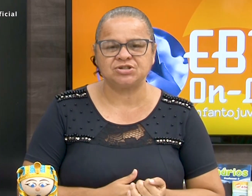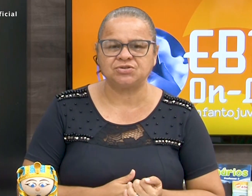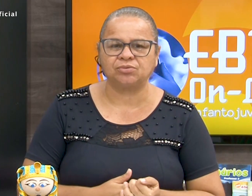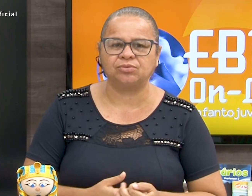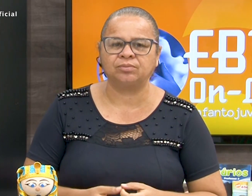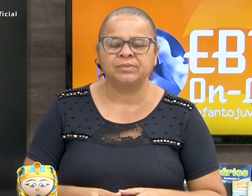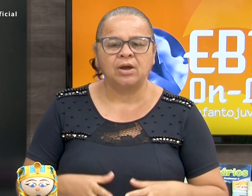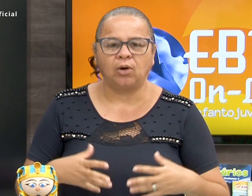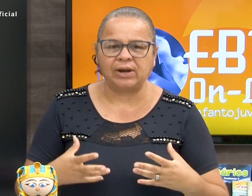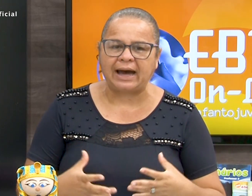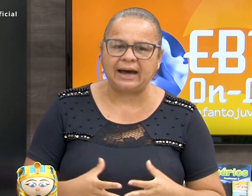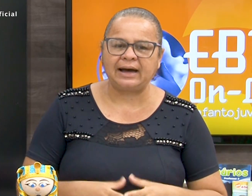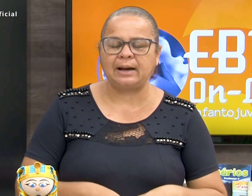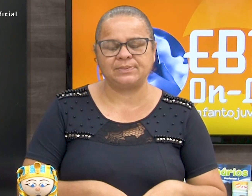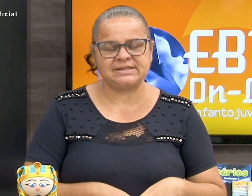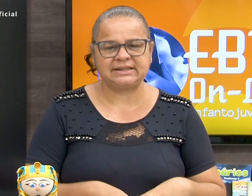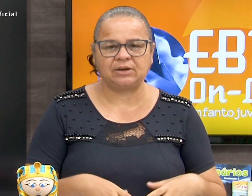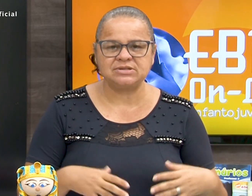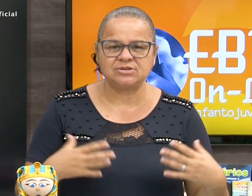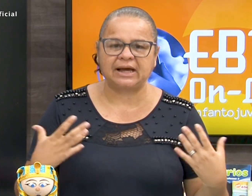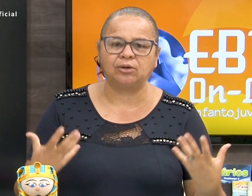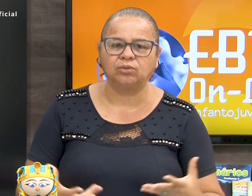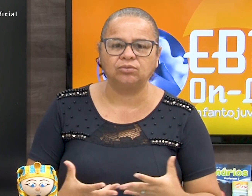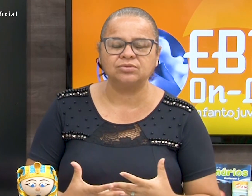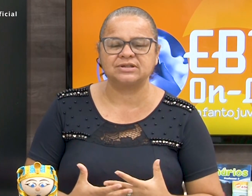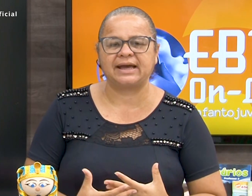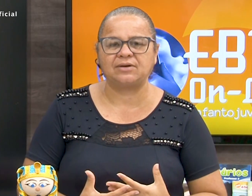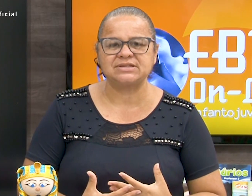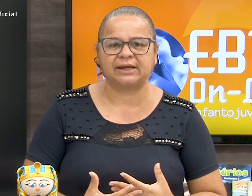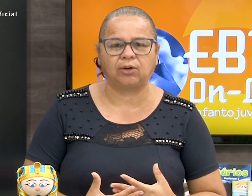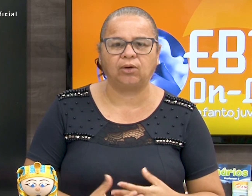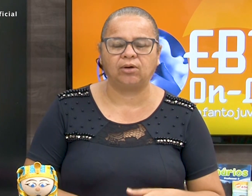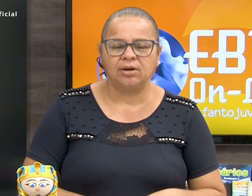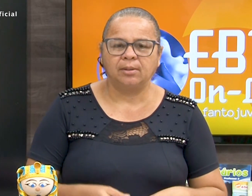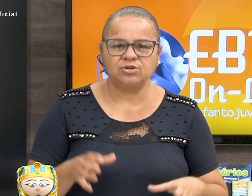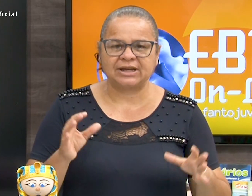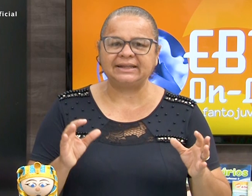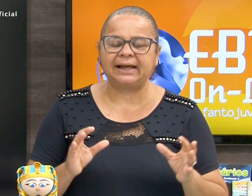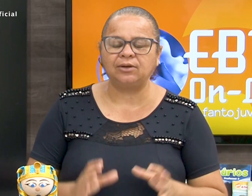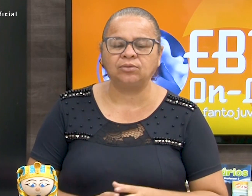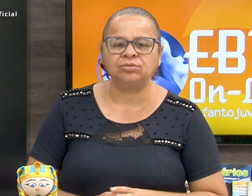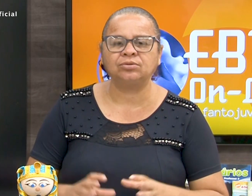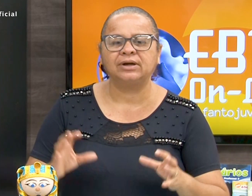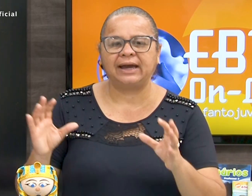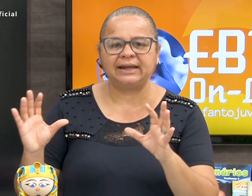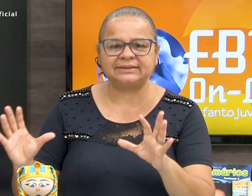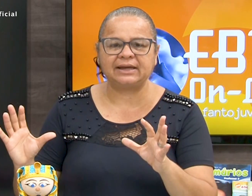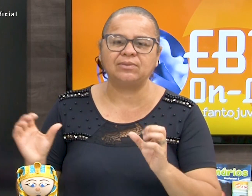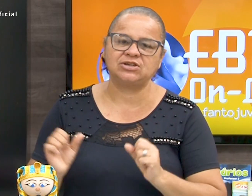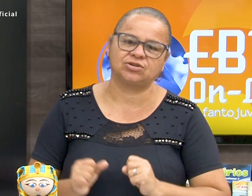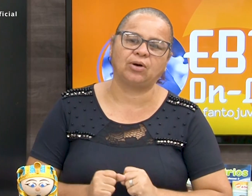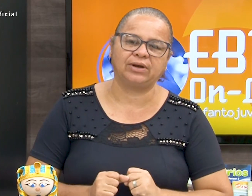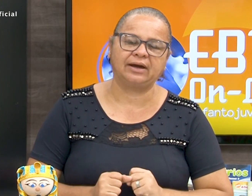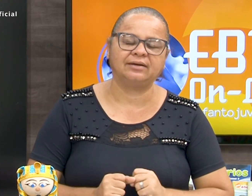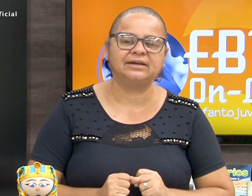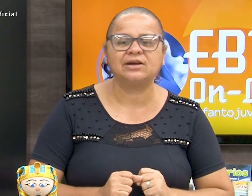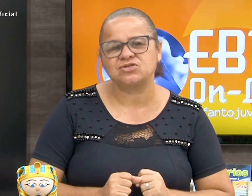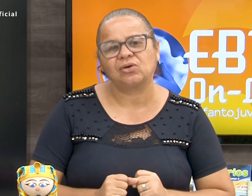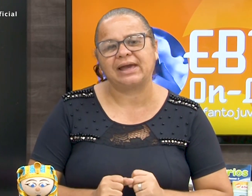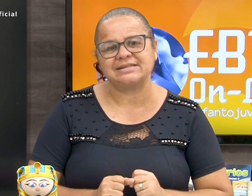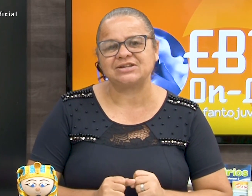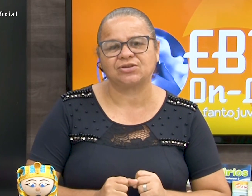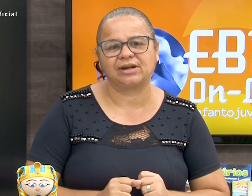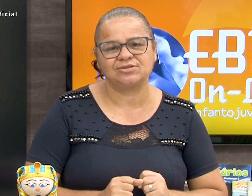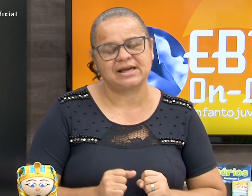fazer um jejum, orar, apresentar os seus alunos, né, ao Senhor, pois cada aluno ele tem uma história e